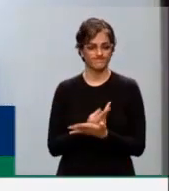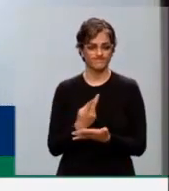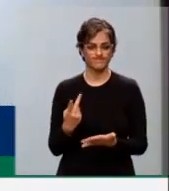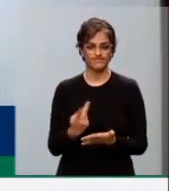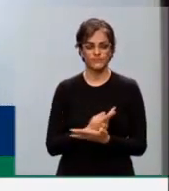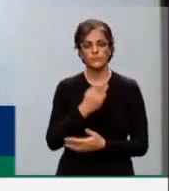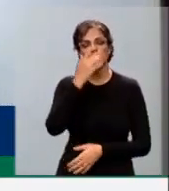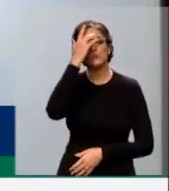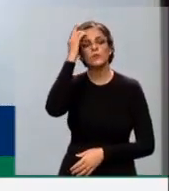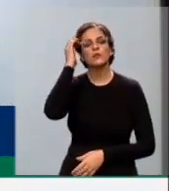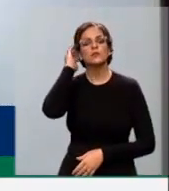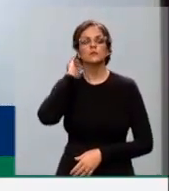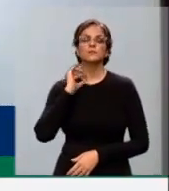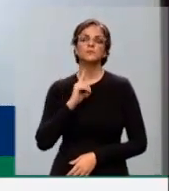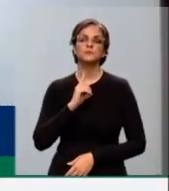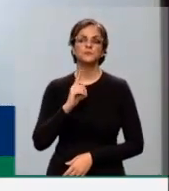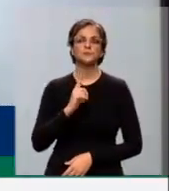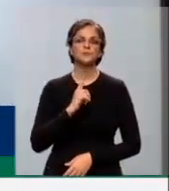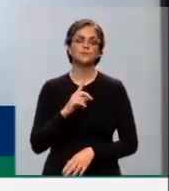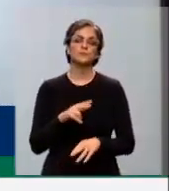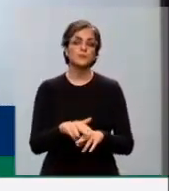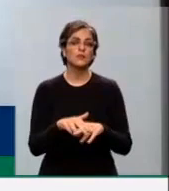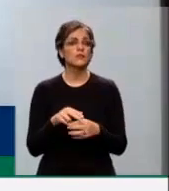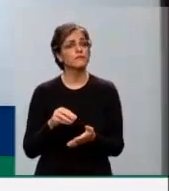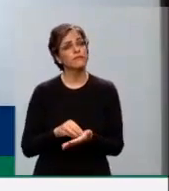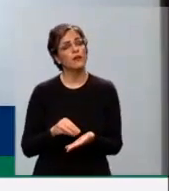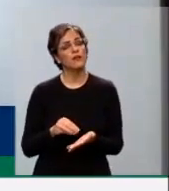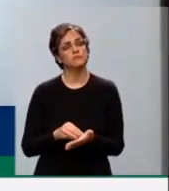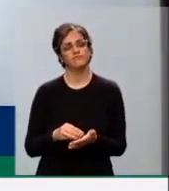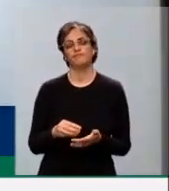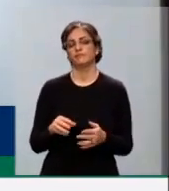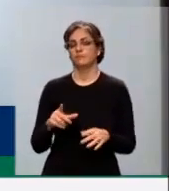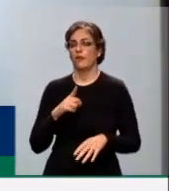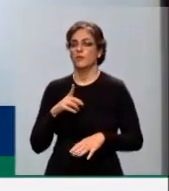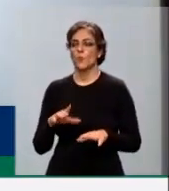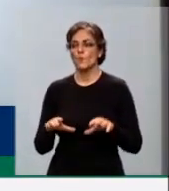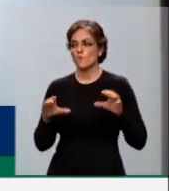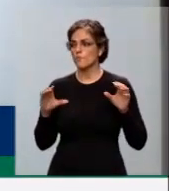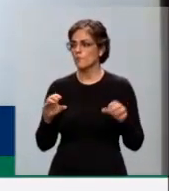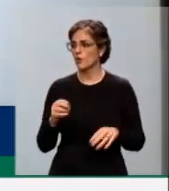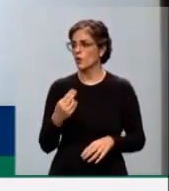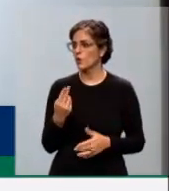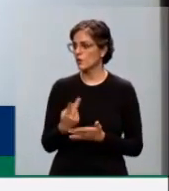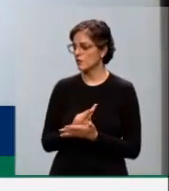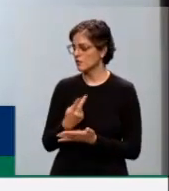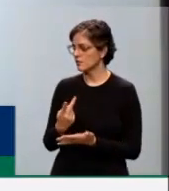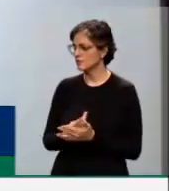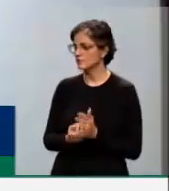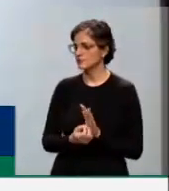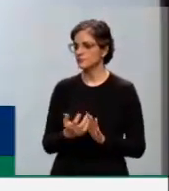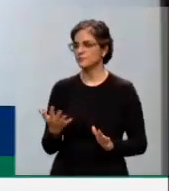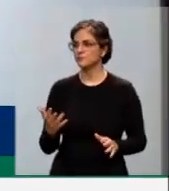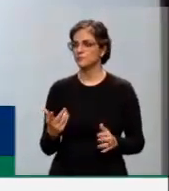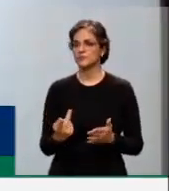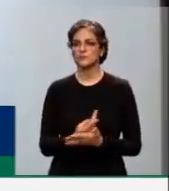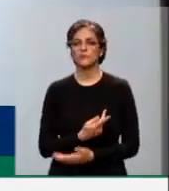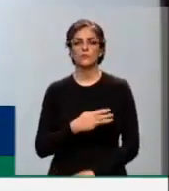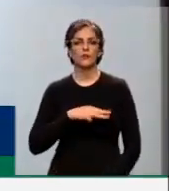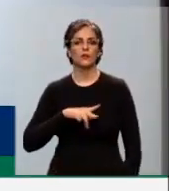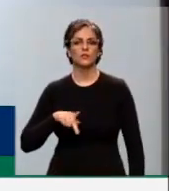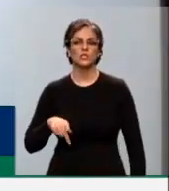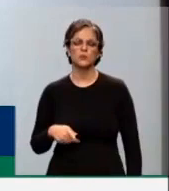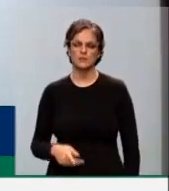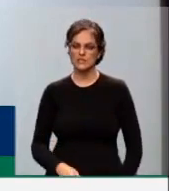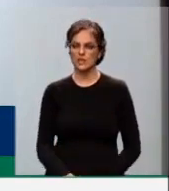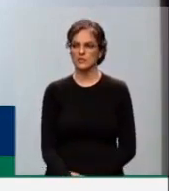foram cometidos por uma omissão ou por decisões erradas do próprio governo federal e do Ministério da Saúde, eu vou falar um pouquinho sobre